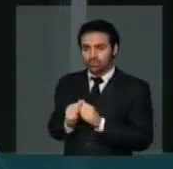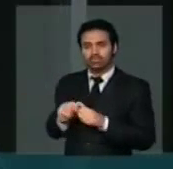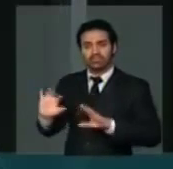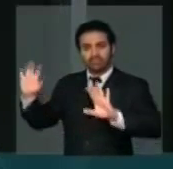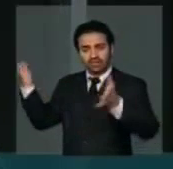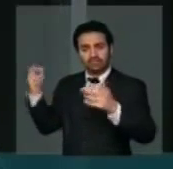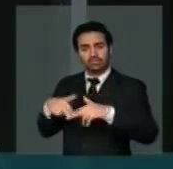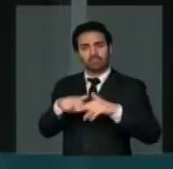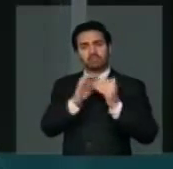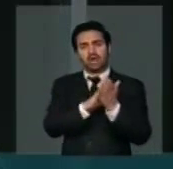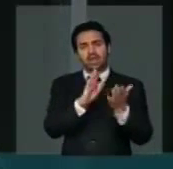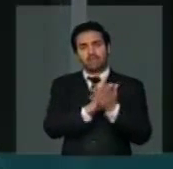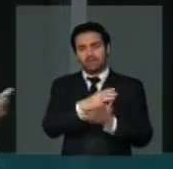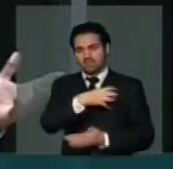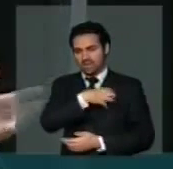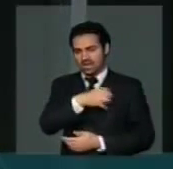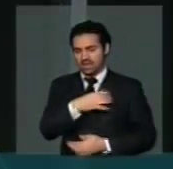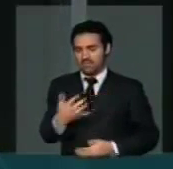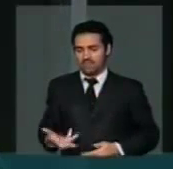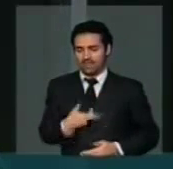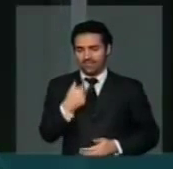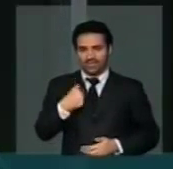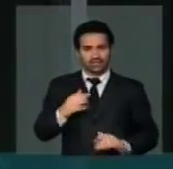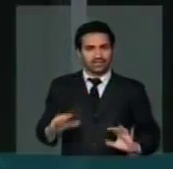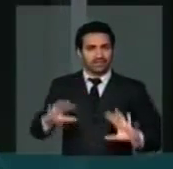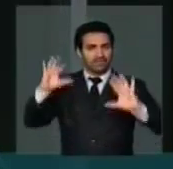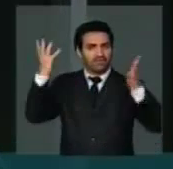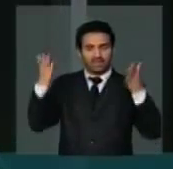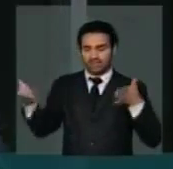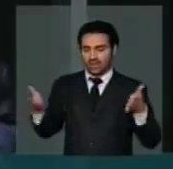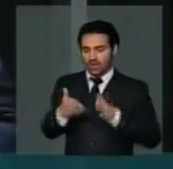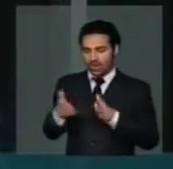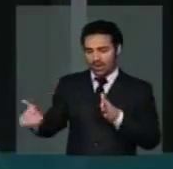aos baianos pela brilhante festa que realiza nesse período junino.